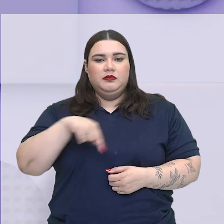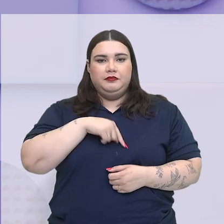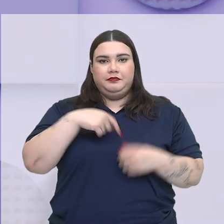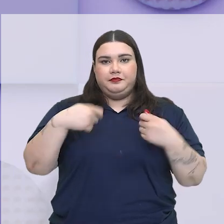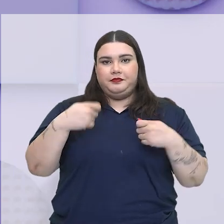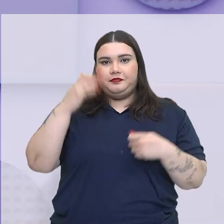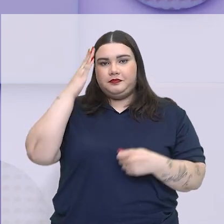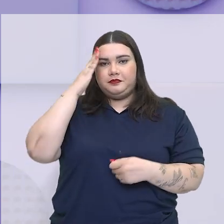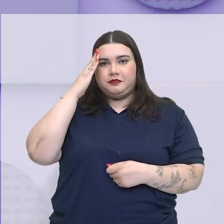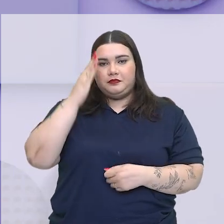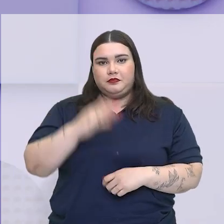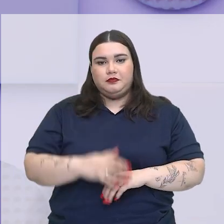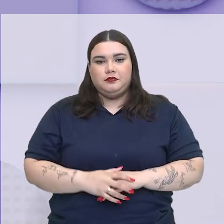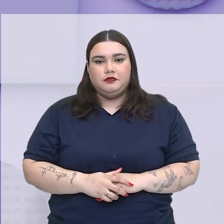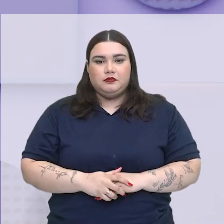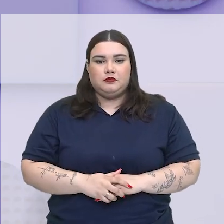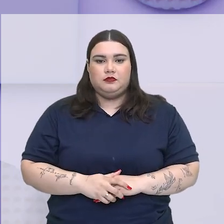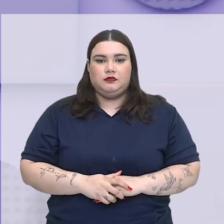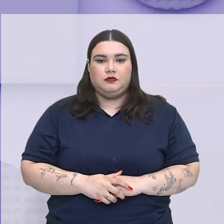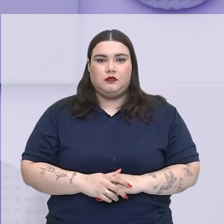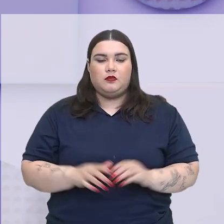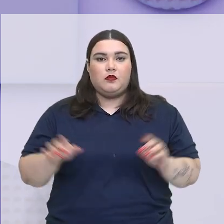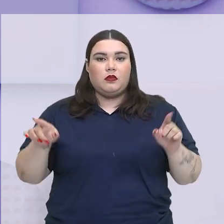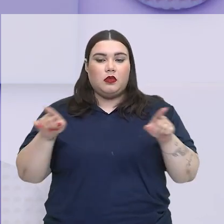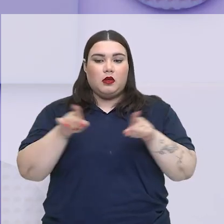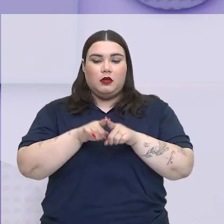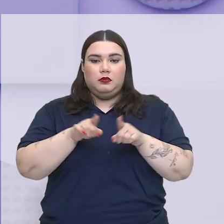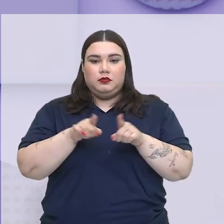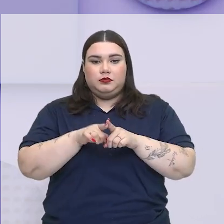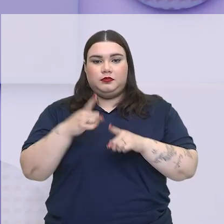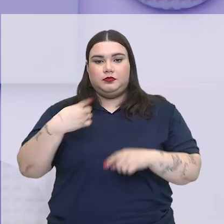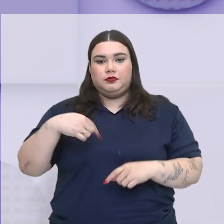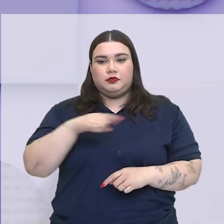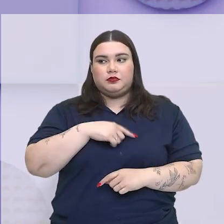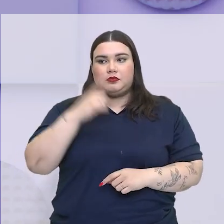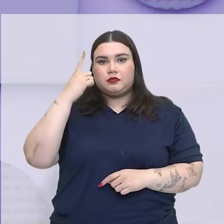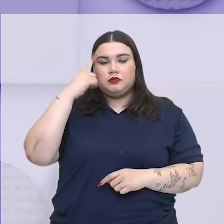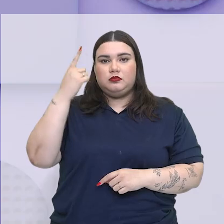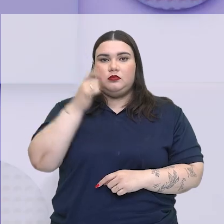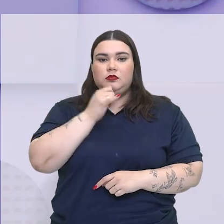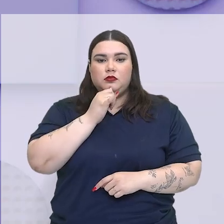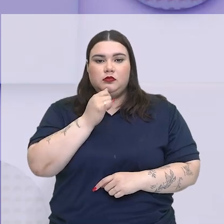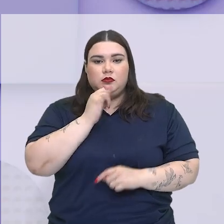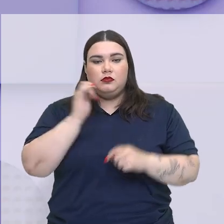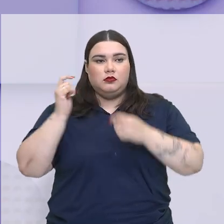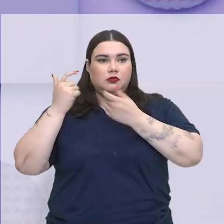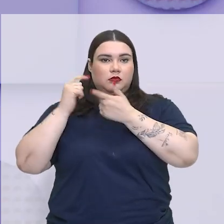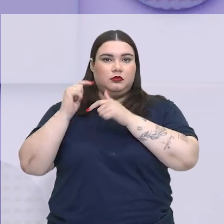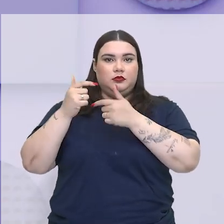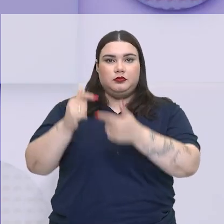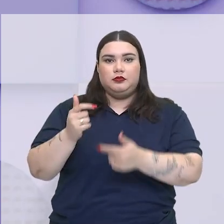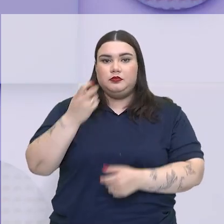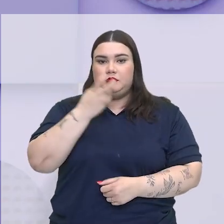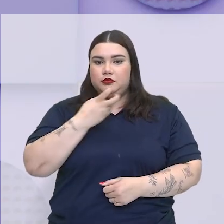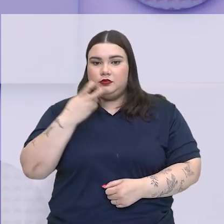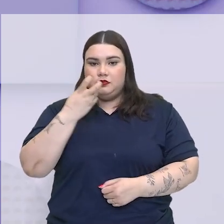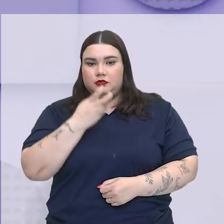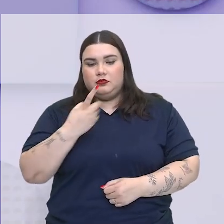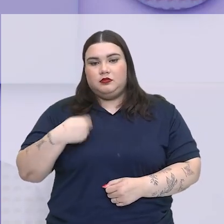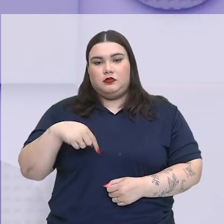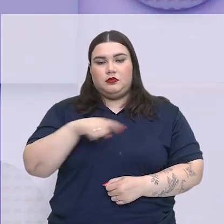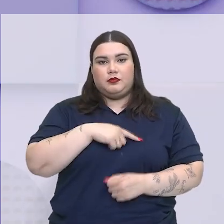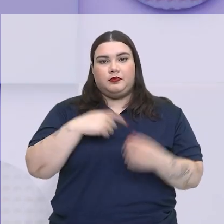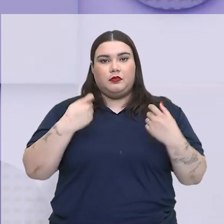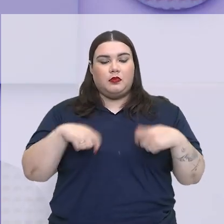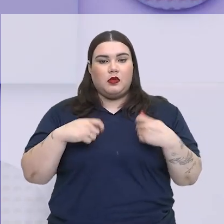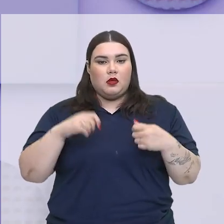ater. E, ao mesmo tempo, quando pensamos, por exemplo, nas tradições orais, nós temos